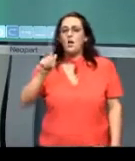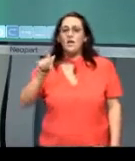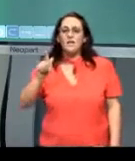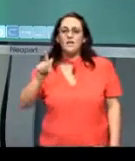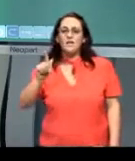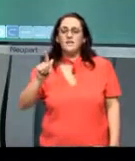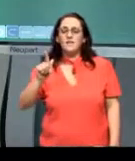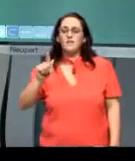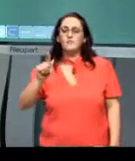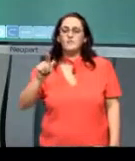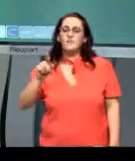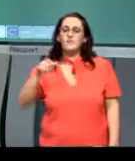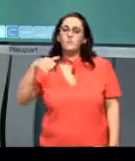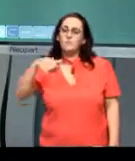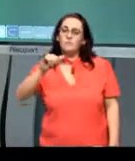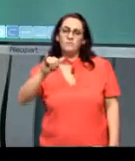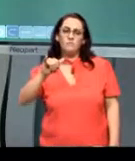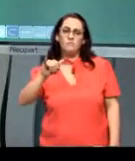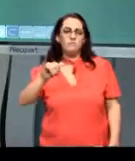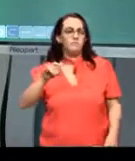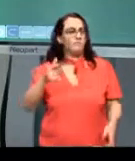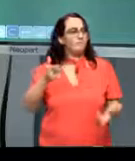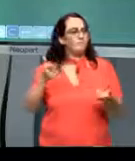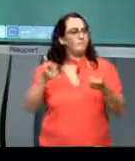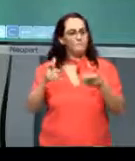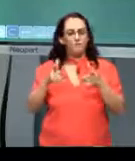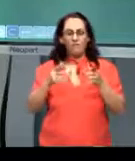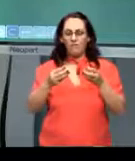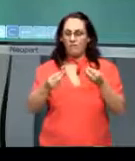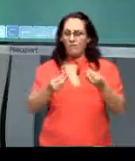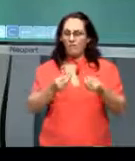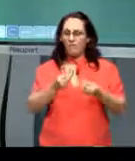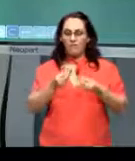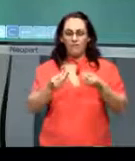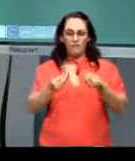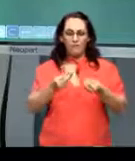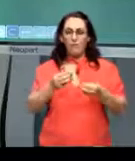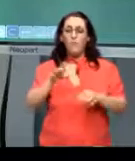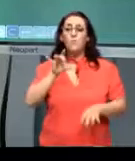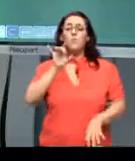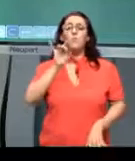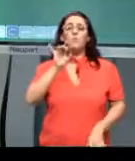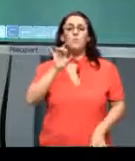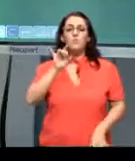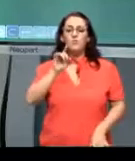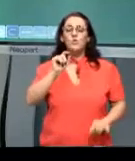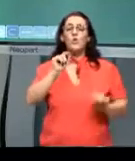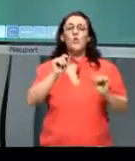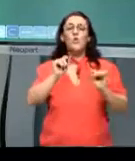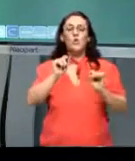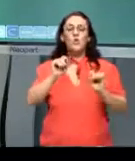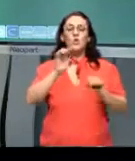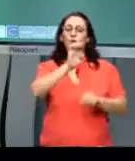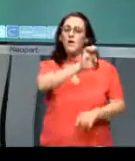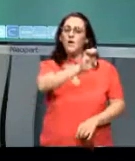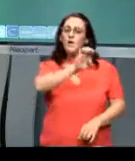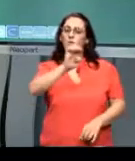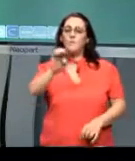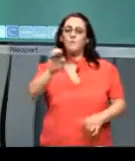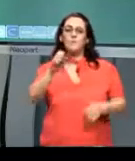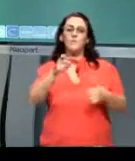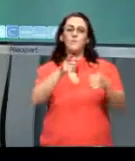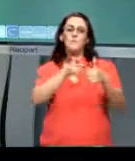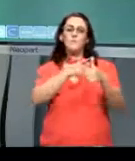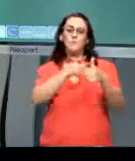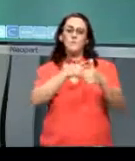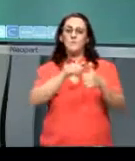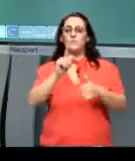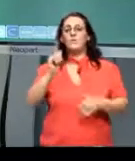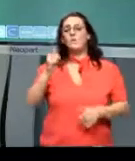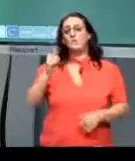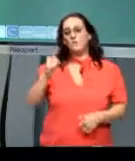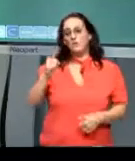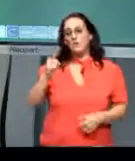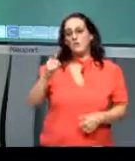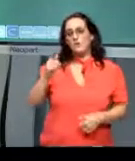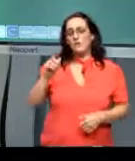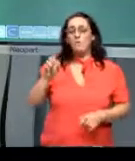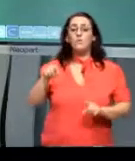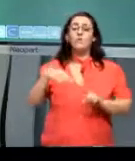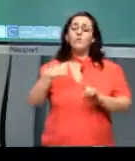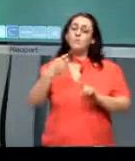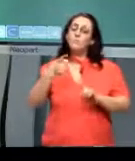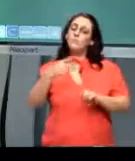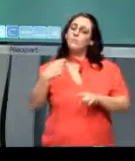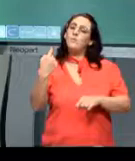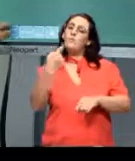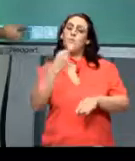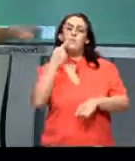disso pode acontecer, ok? Então, só podem ser equações do primeiro grau. E aí, durante a matéria, nós vamos ver as